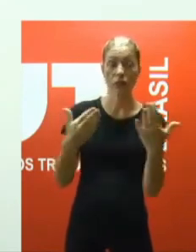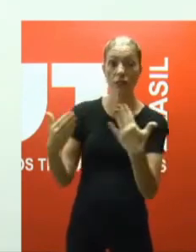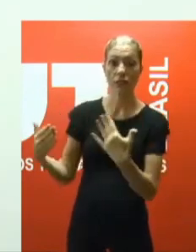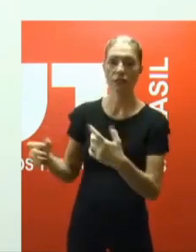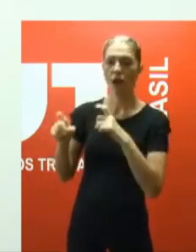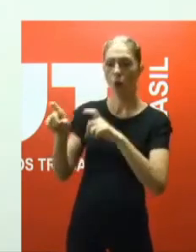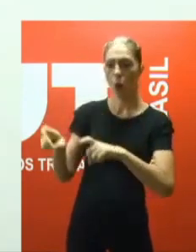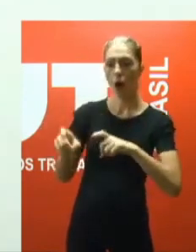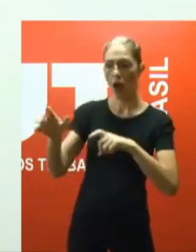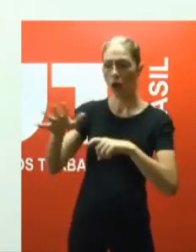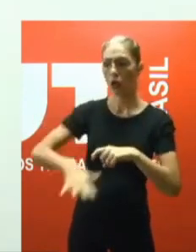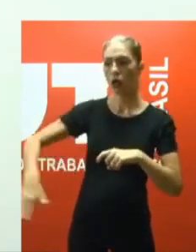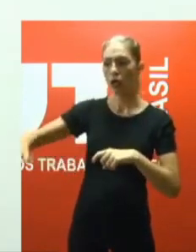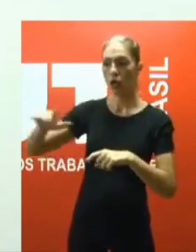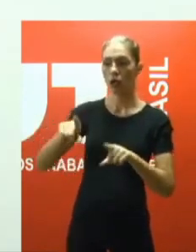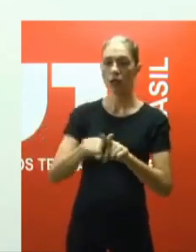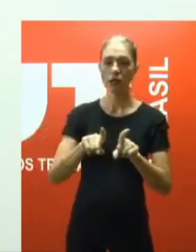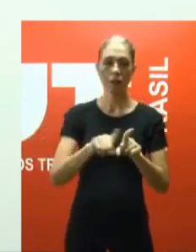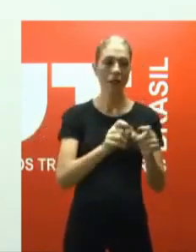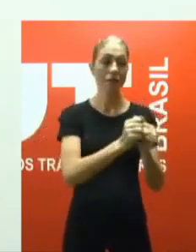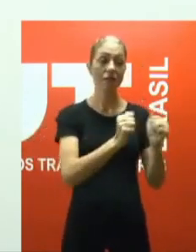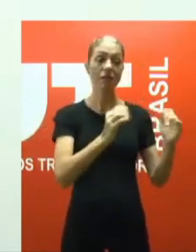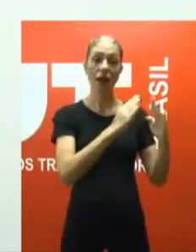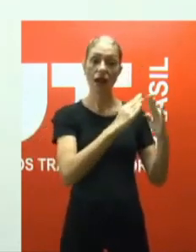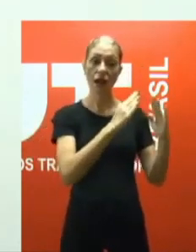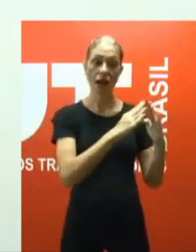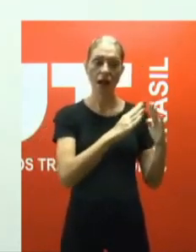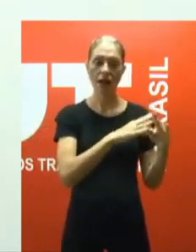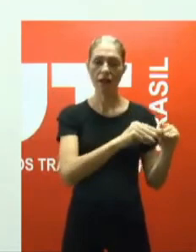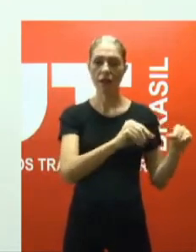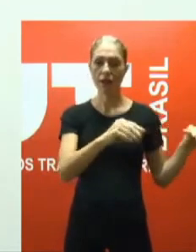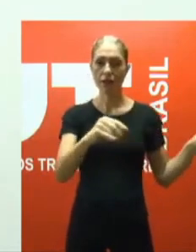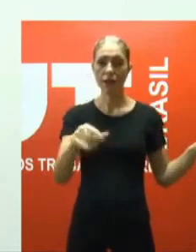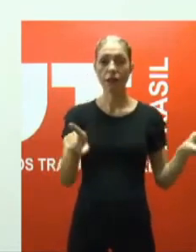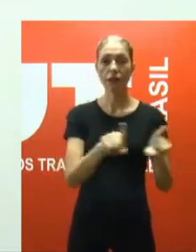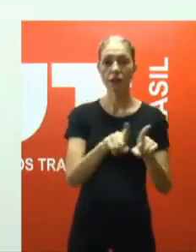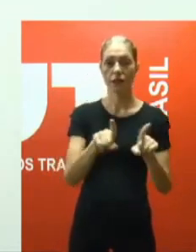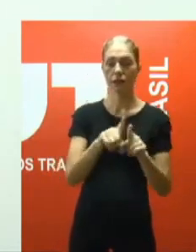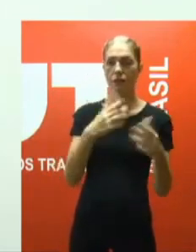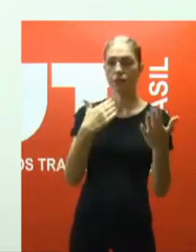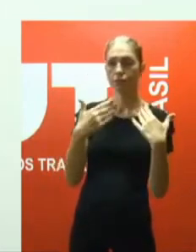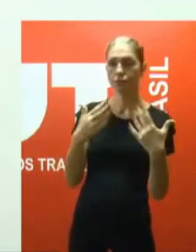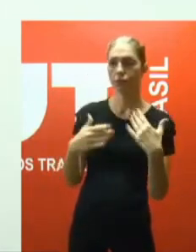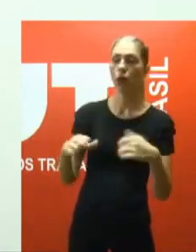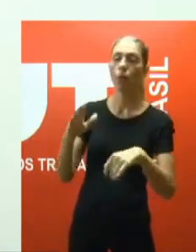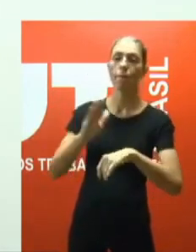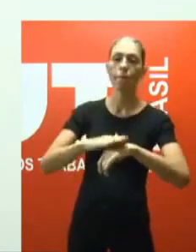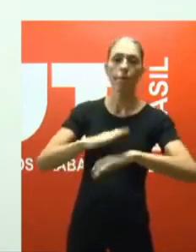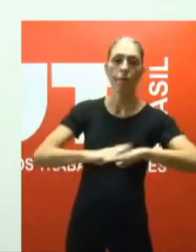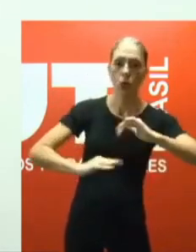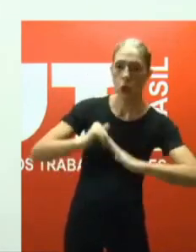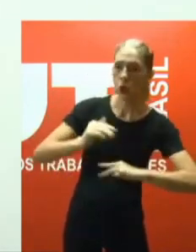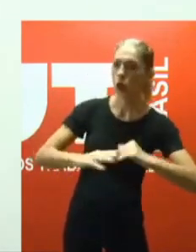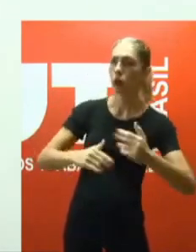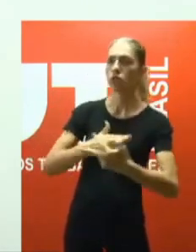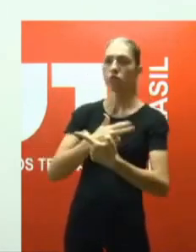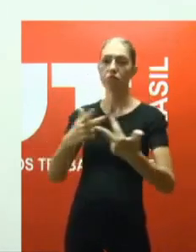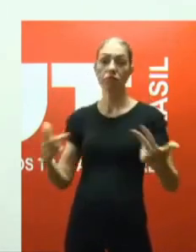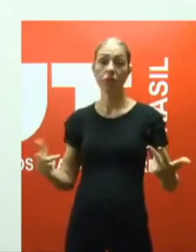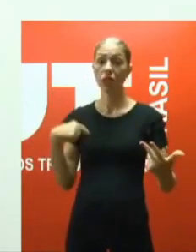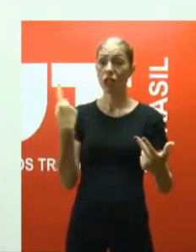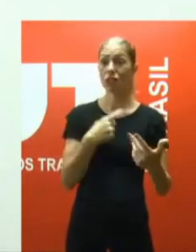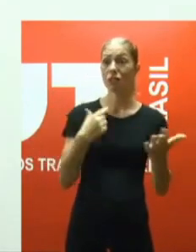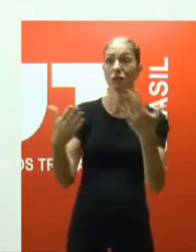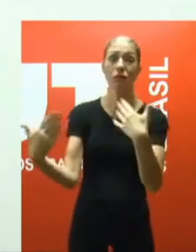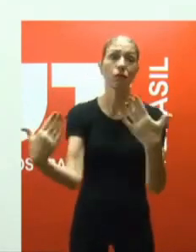vamos ter que conversar com o Sem Terra, nós vamos ter que conversar com o médio produtor, nós vamos ter que conversar com muita gente, porque